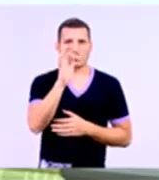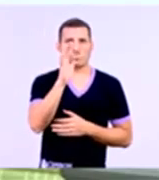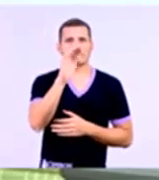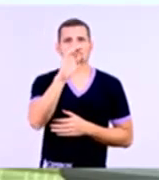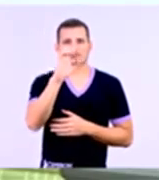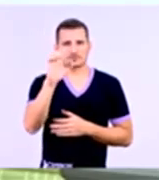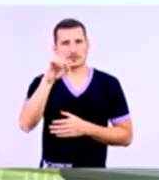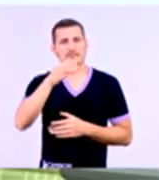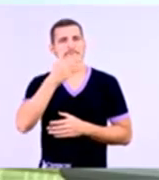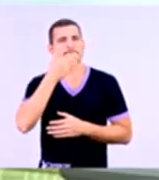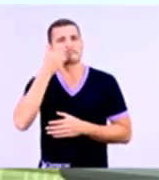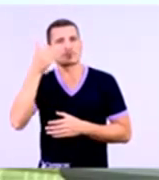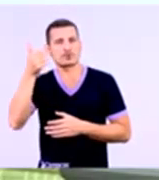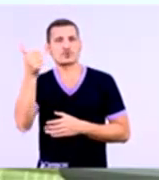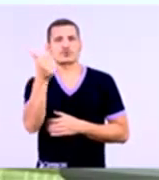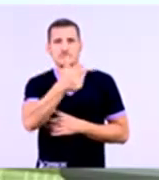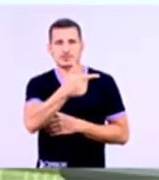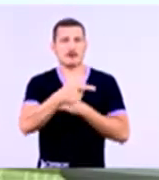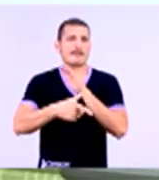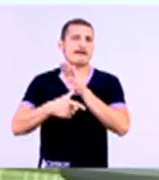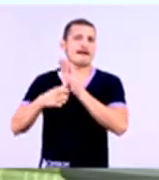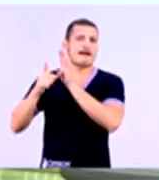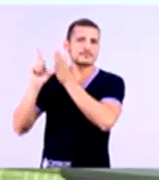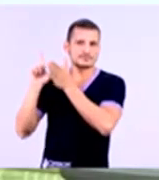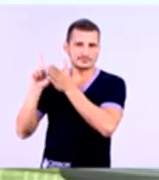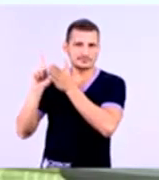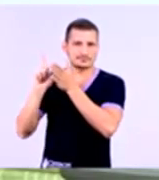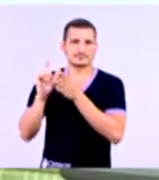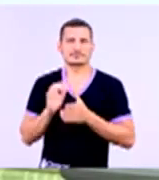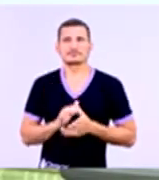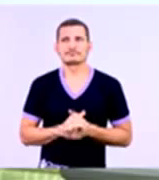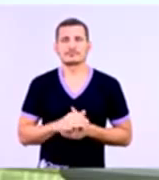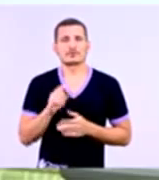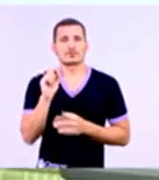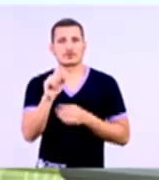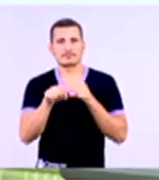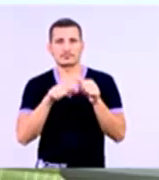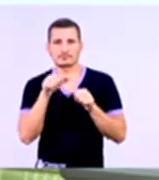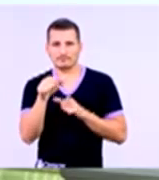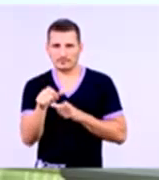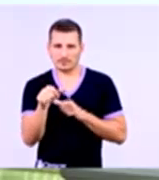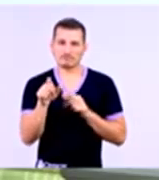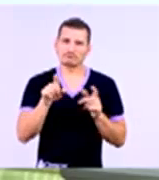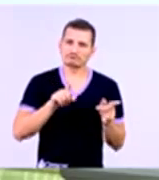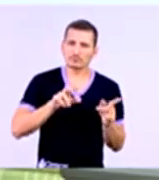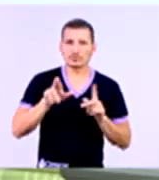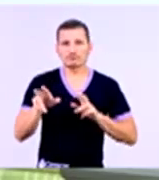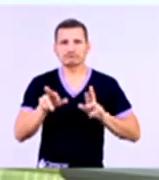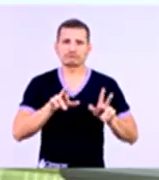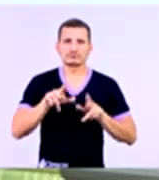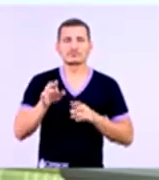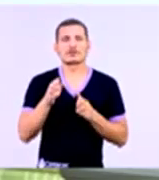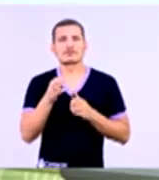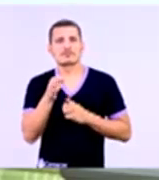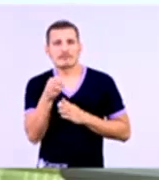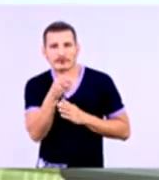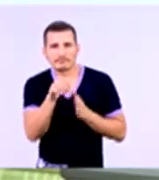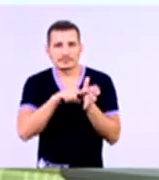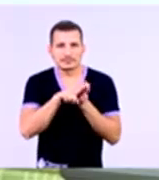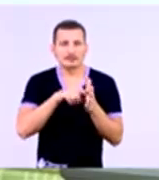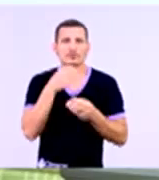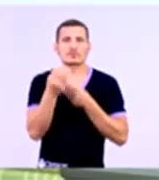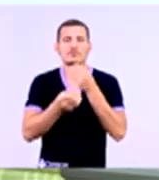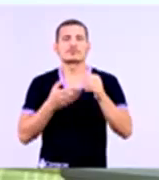incomparavelmente melhor do que os anteriores. O que modifica de uma coisa ou outra é a navegabilidade, é o modo de